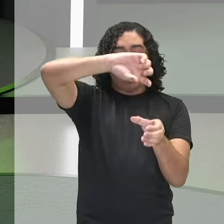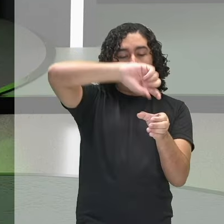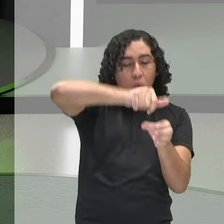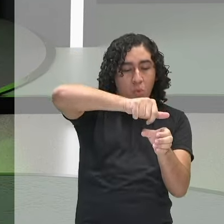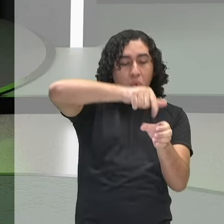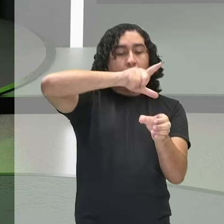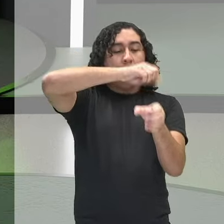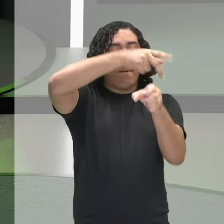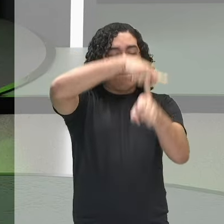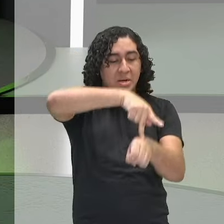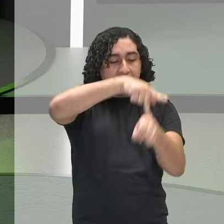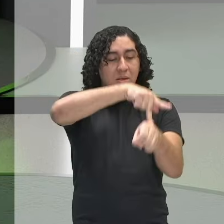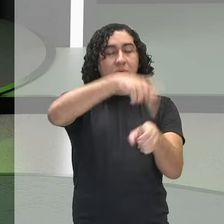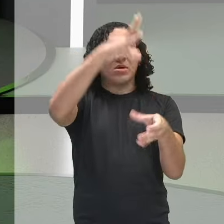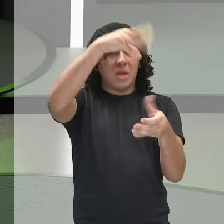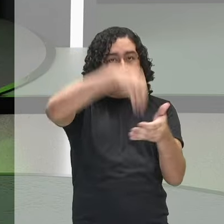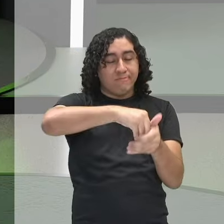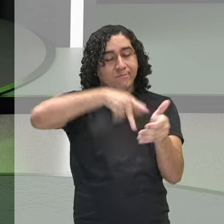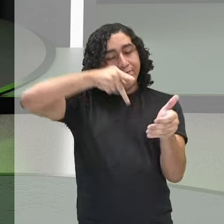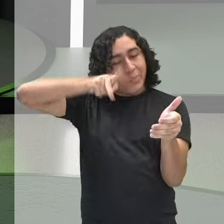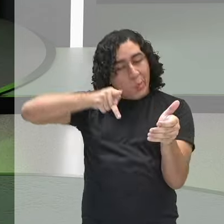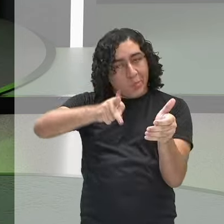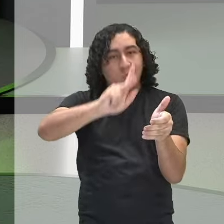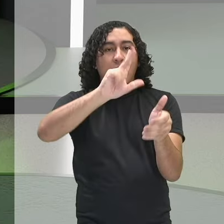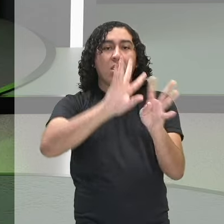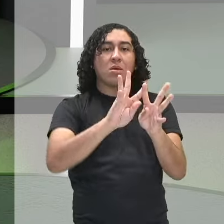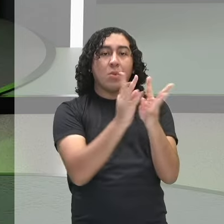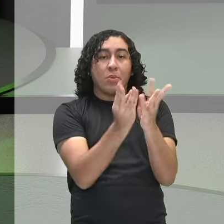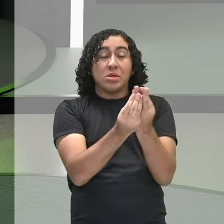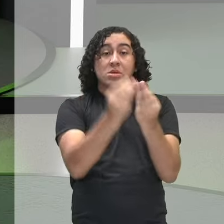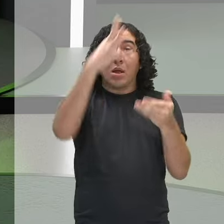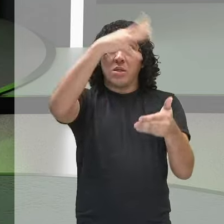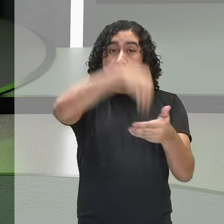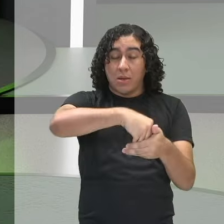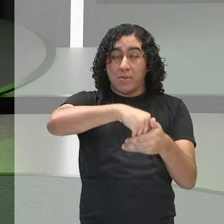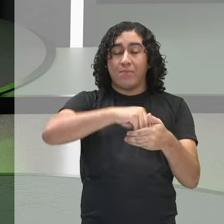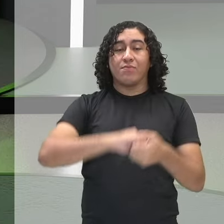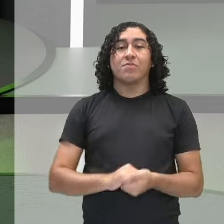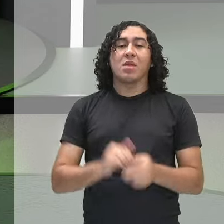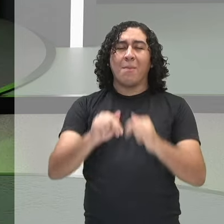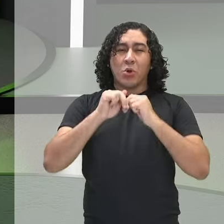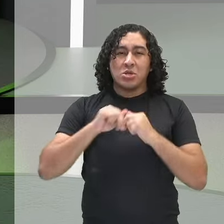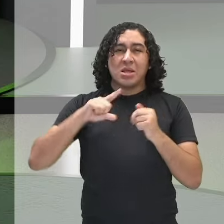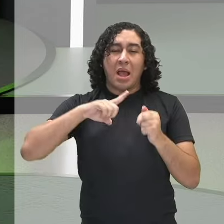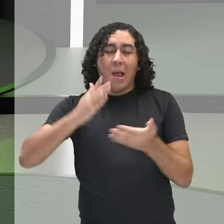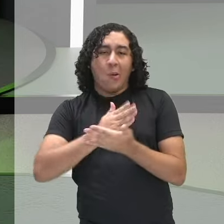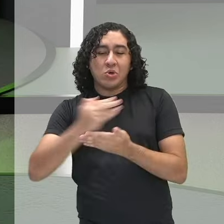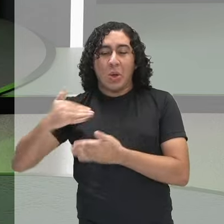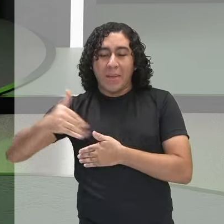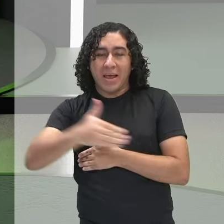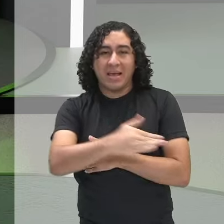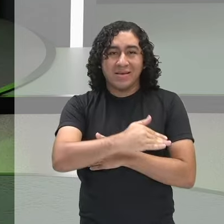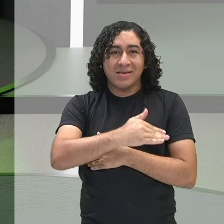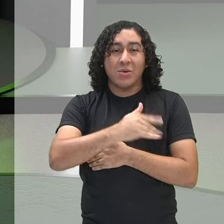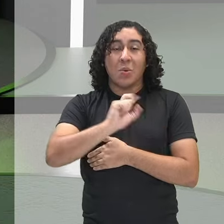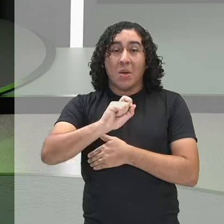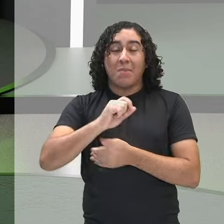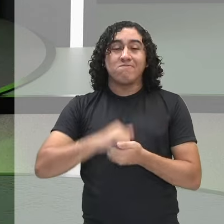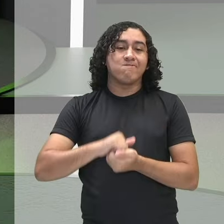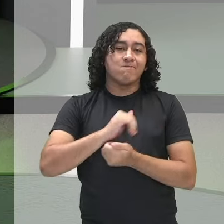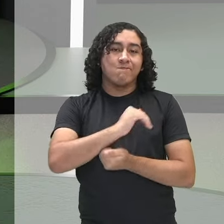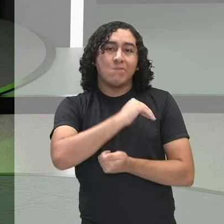solubilizar ali naquela substância, naquele líquido. É por isso que alguns peixes morrem afogados.